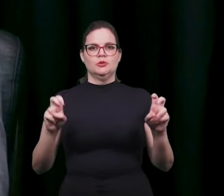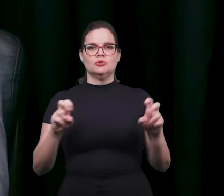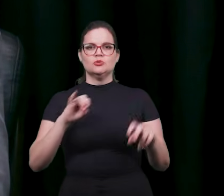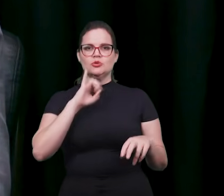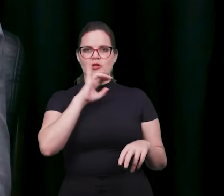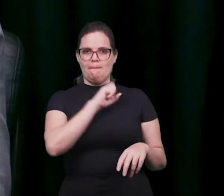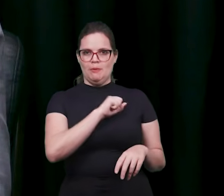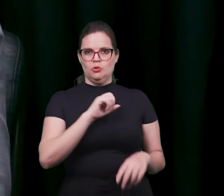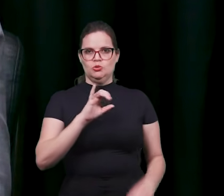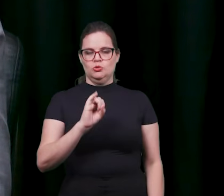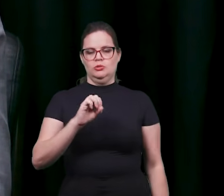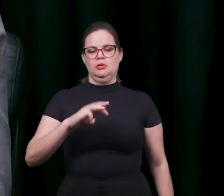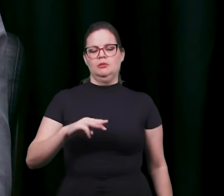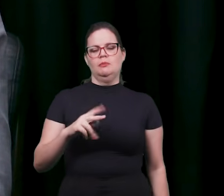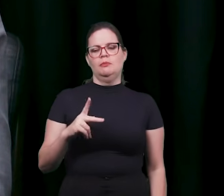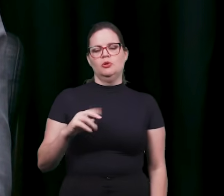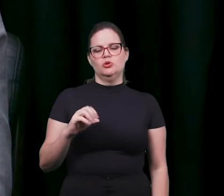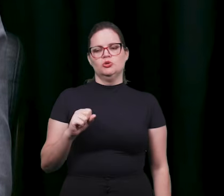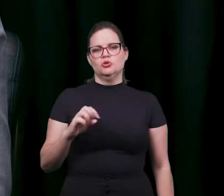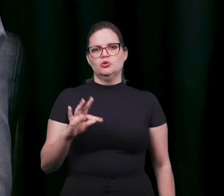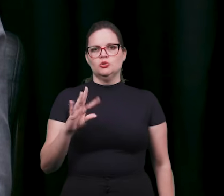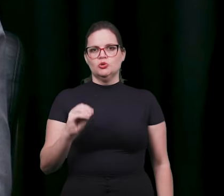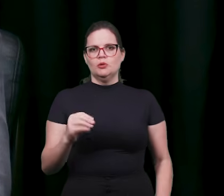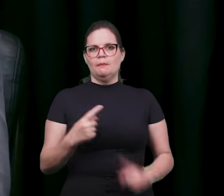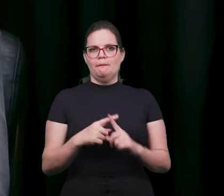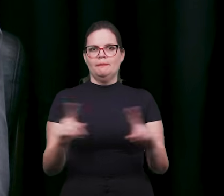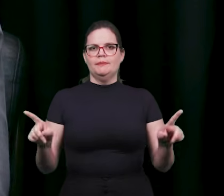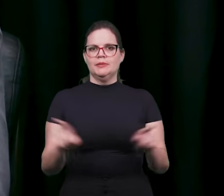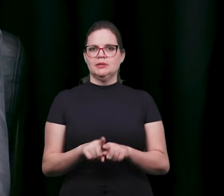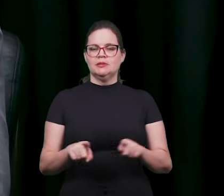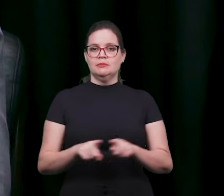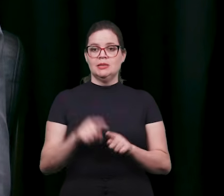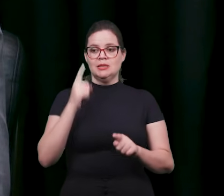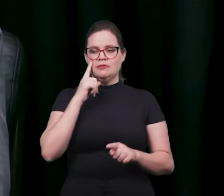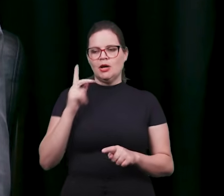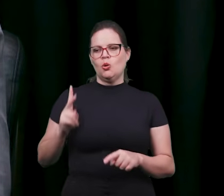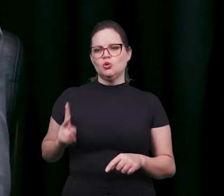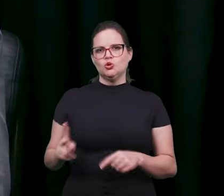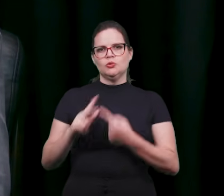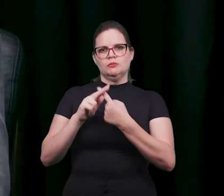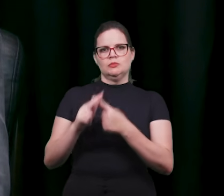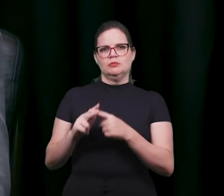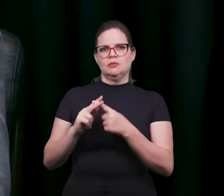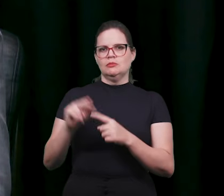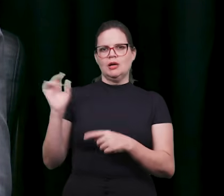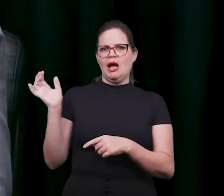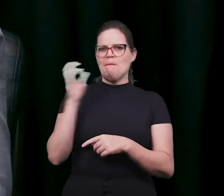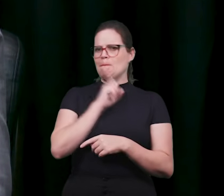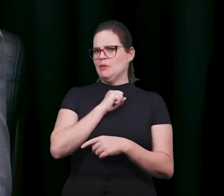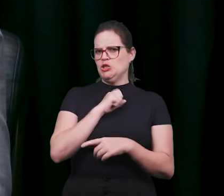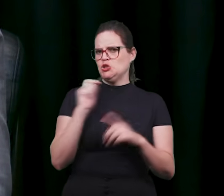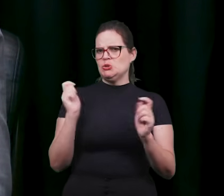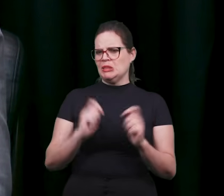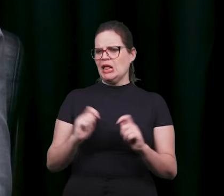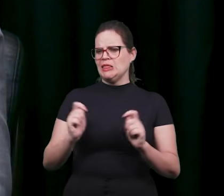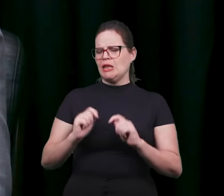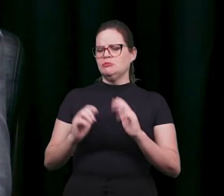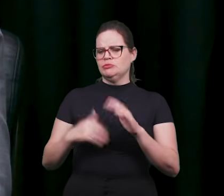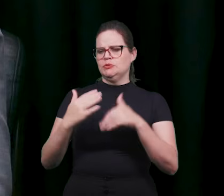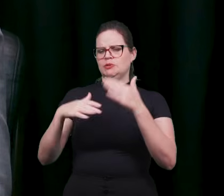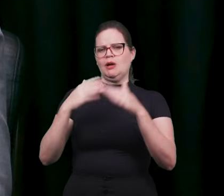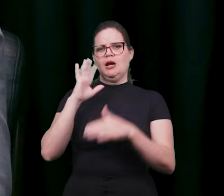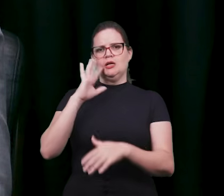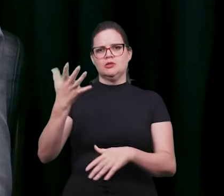só a abertura, como a manutenção da MEI é algo, às vezes com 2, 3 cliques no computador, a